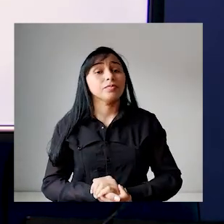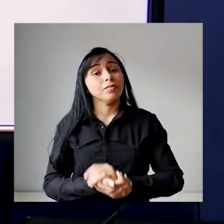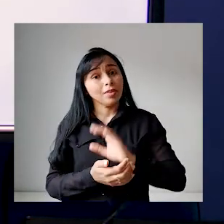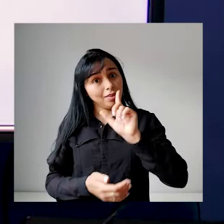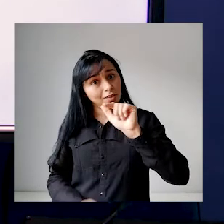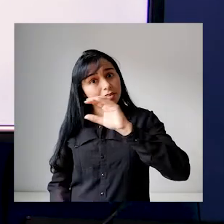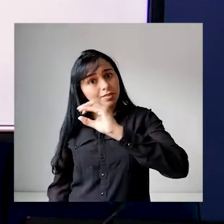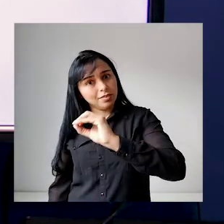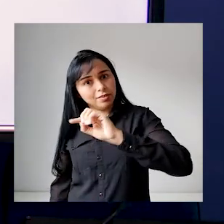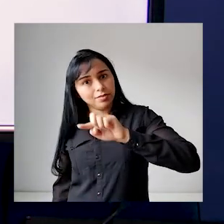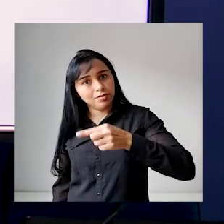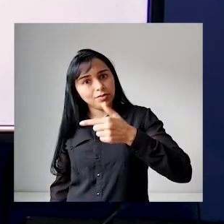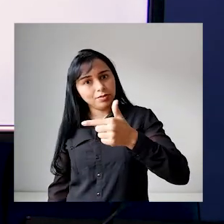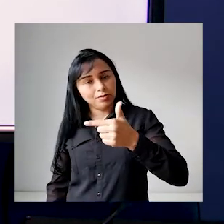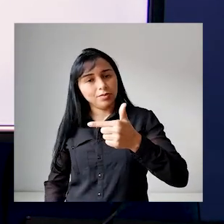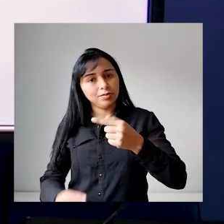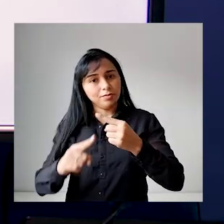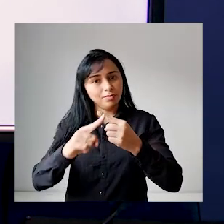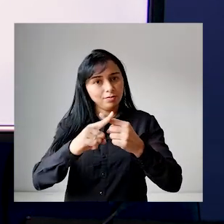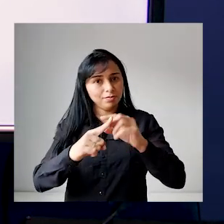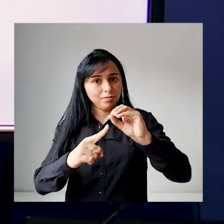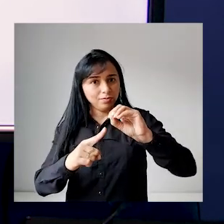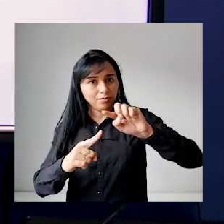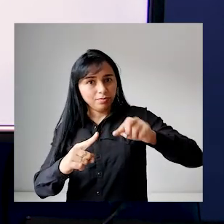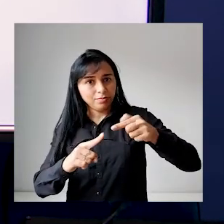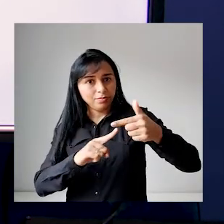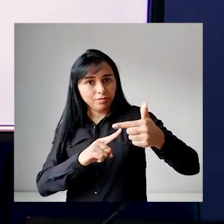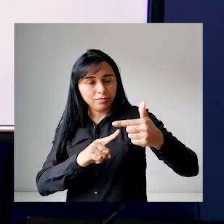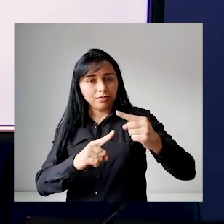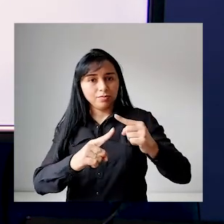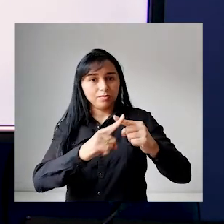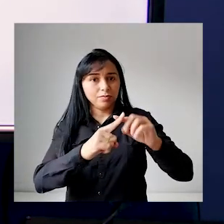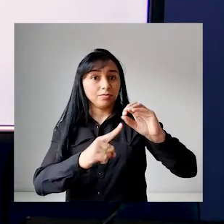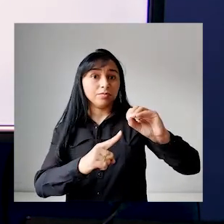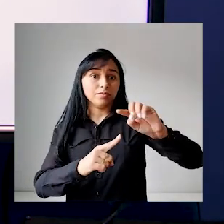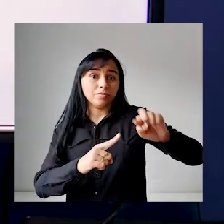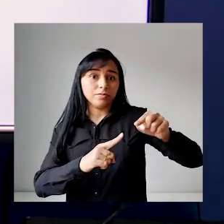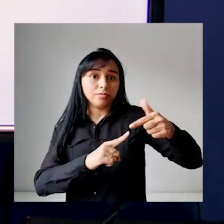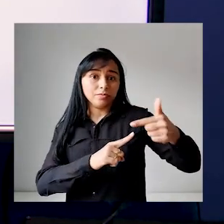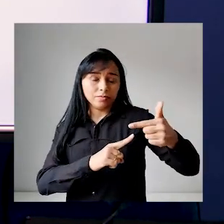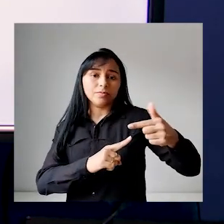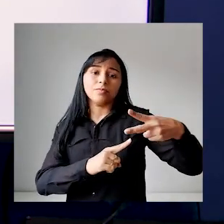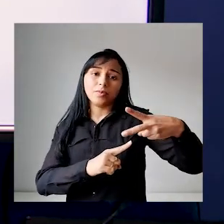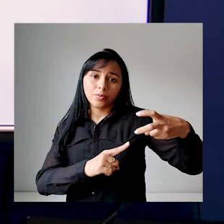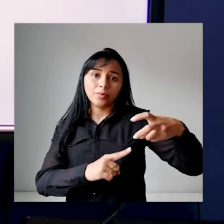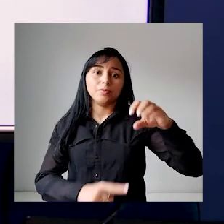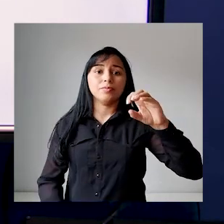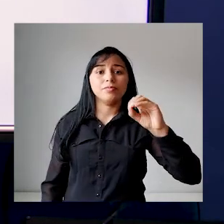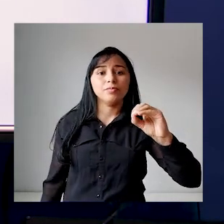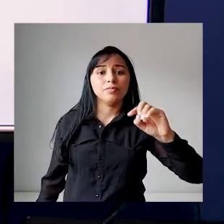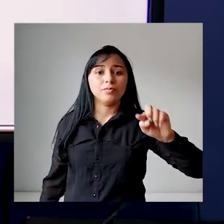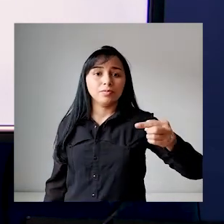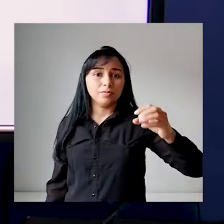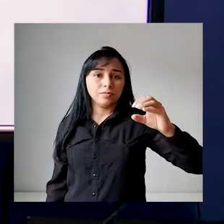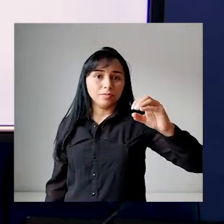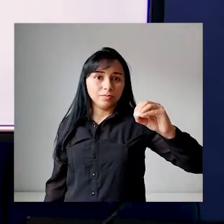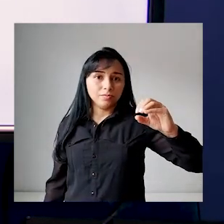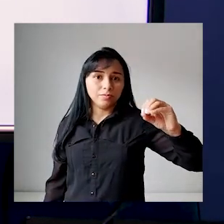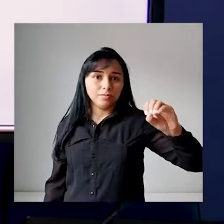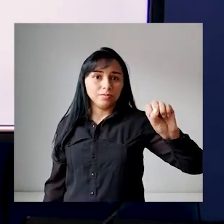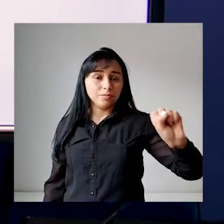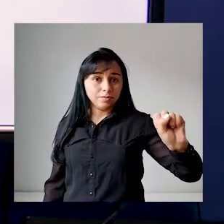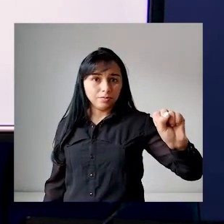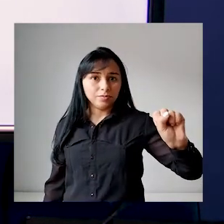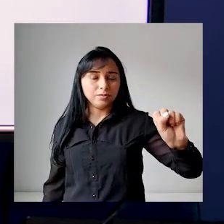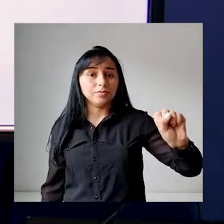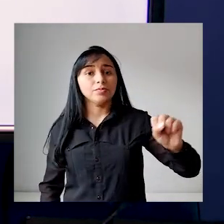vezes 0,2 vezes 0,2, vamos encontrar 0,008. Olha só,